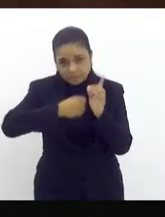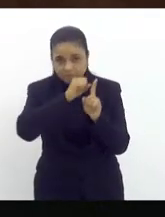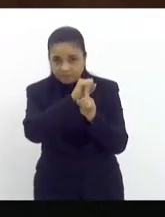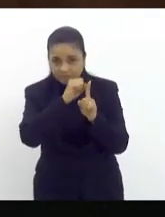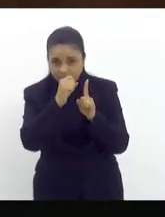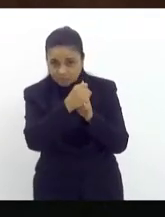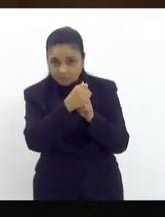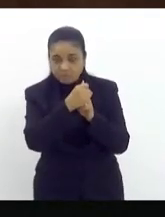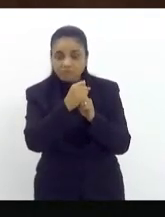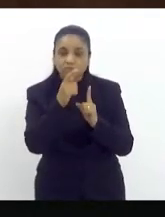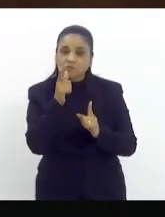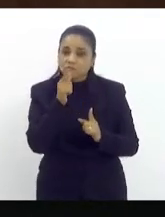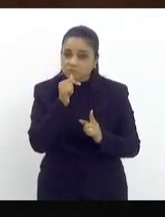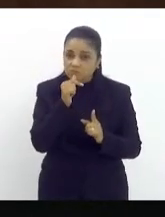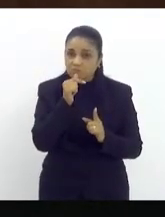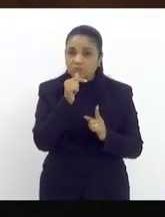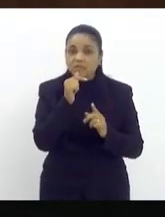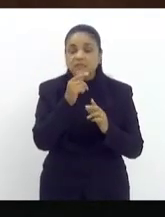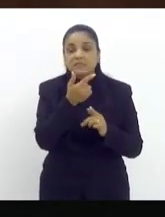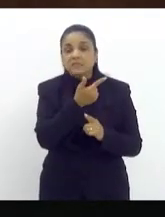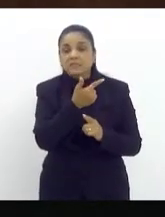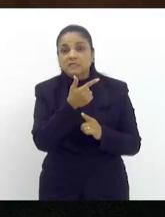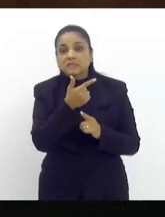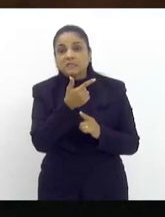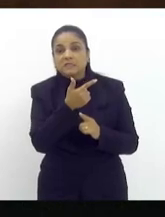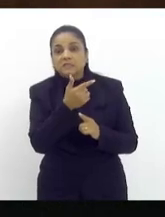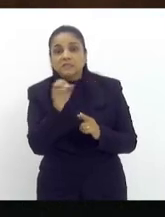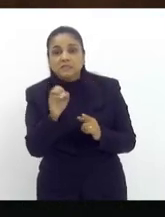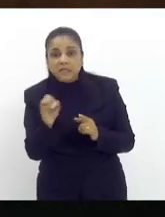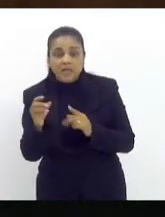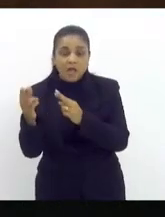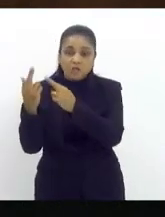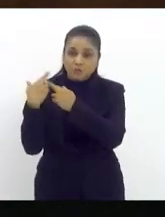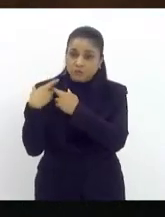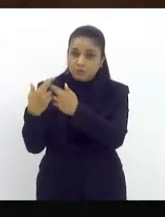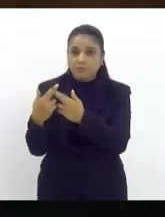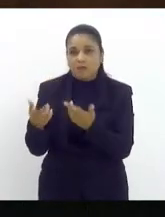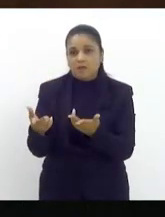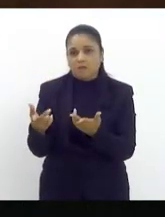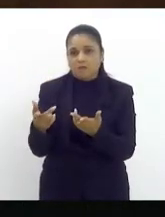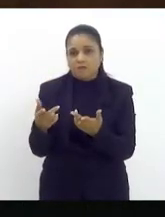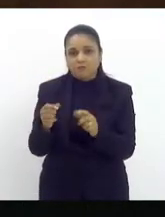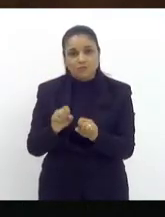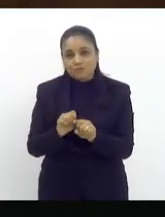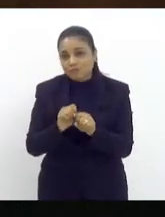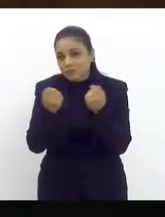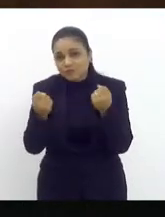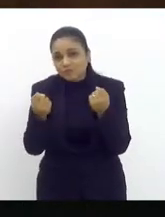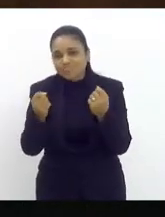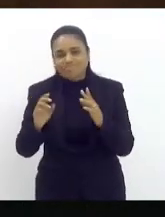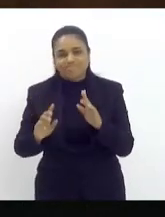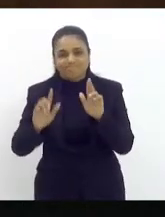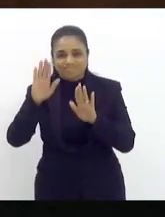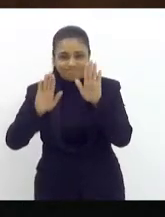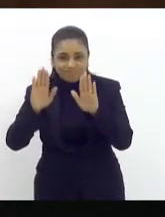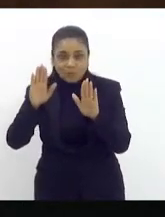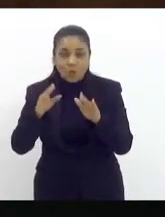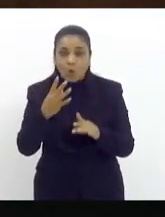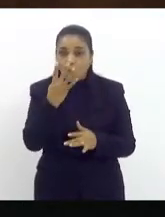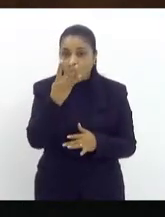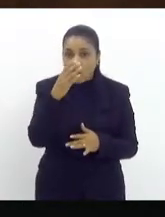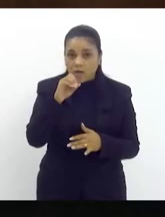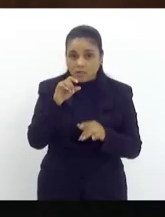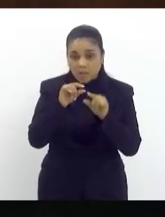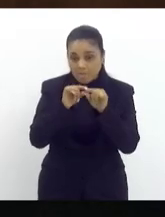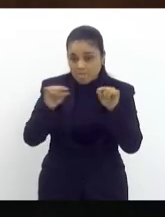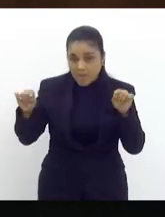com responsabilidade, sem quebrar a concessão. É simples assim. 40 metros cúbicos de água